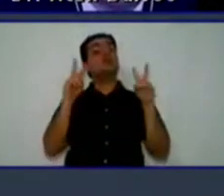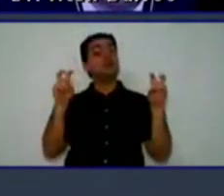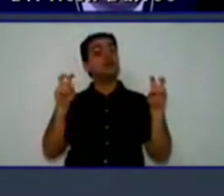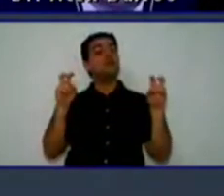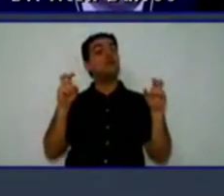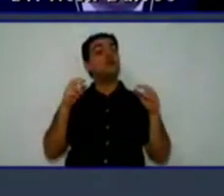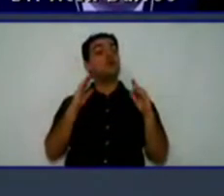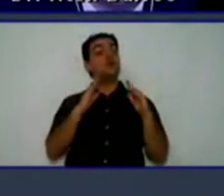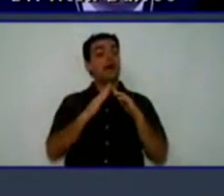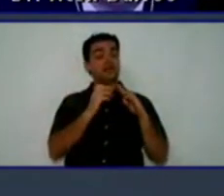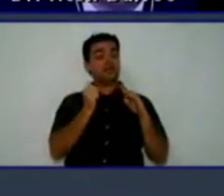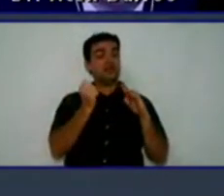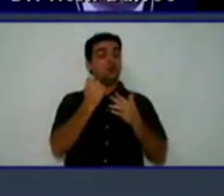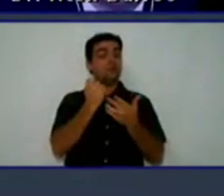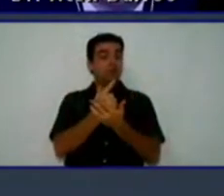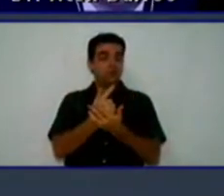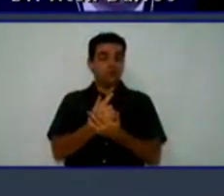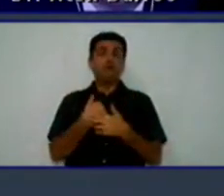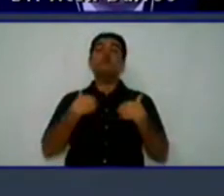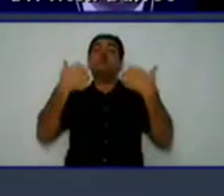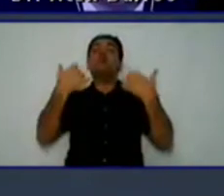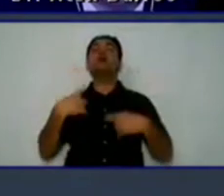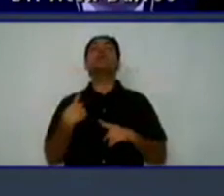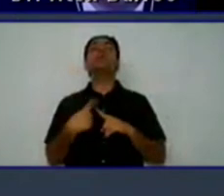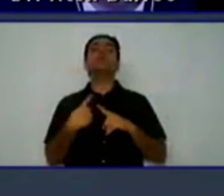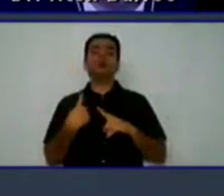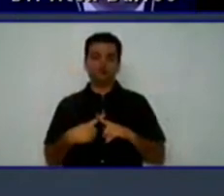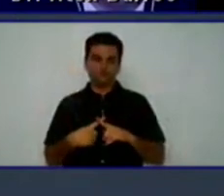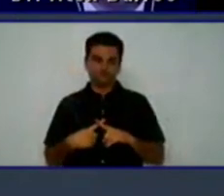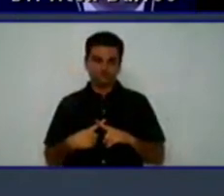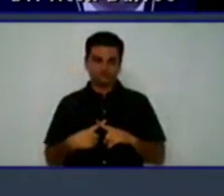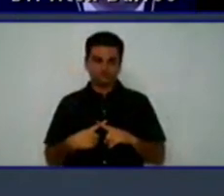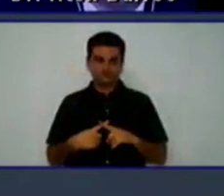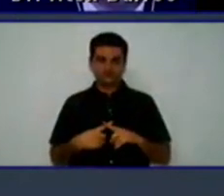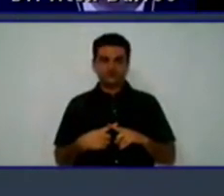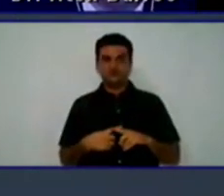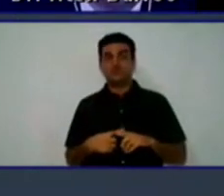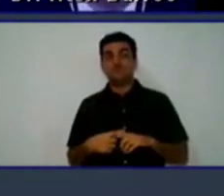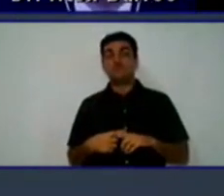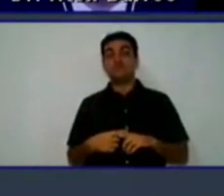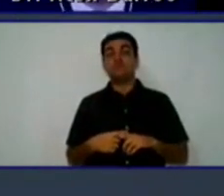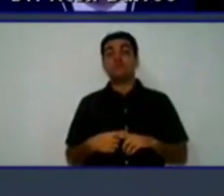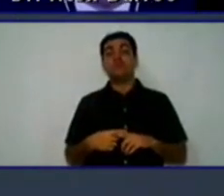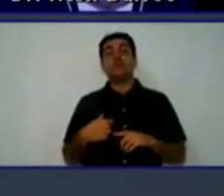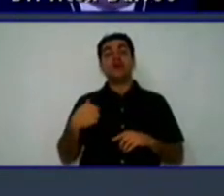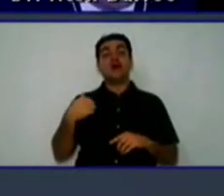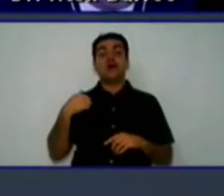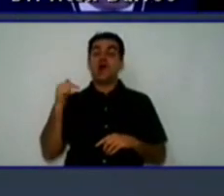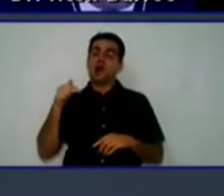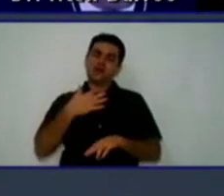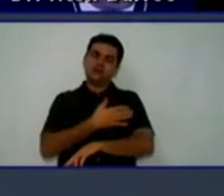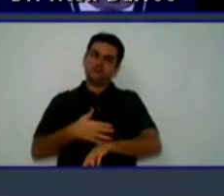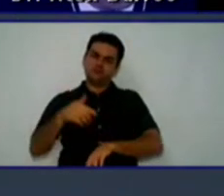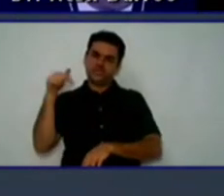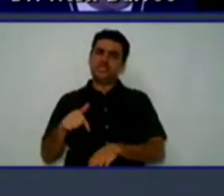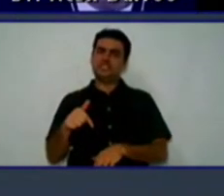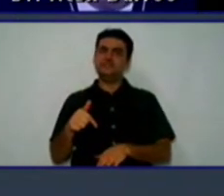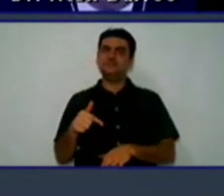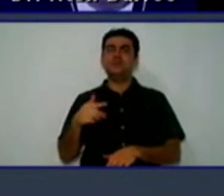dos imóveis. E explico por quê. Nós ouvimos sempre, em toda